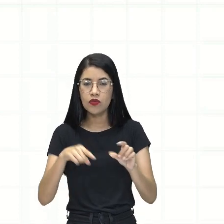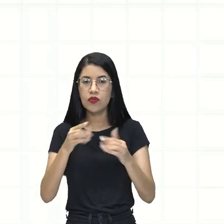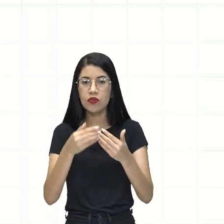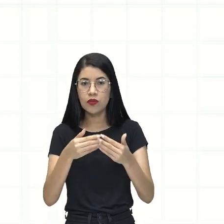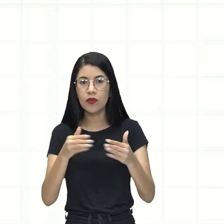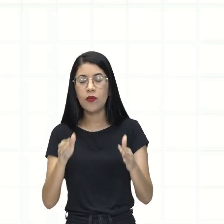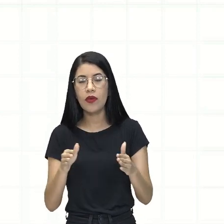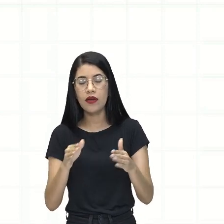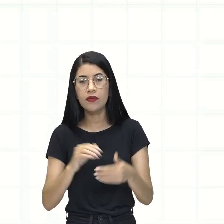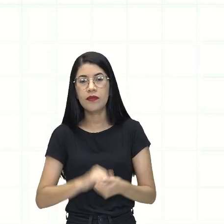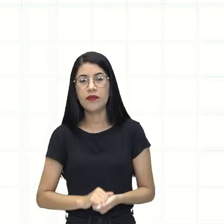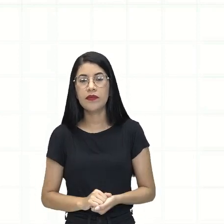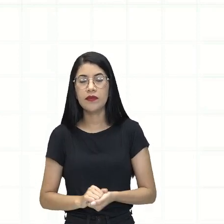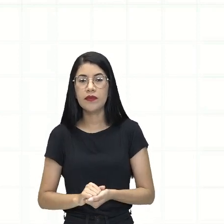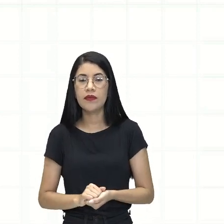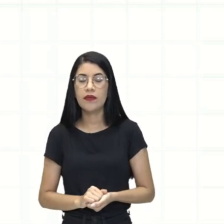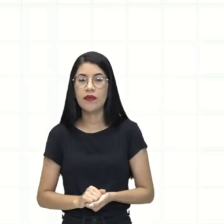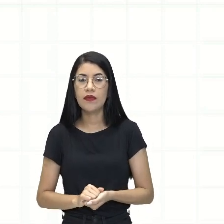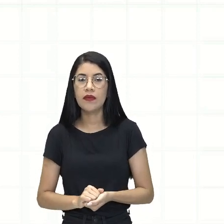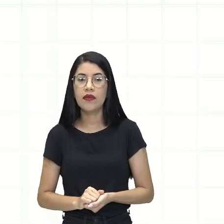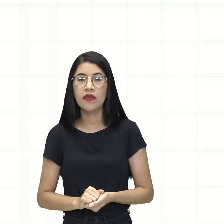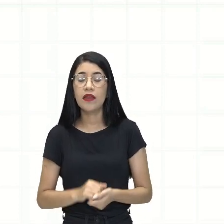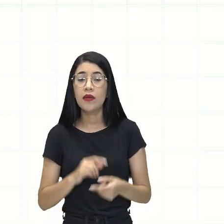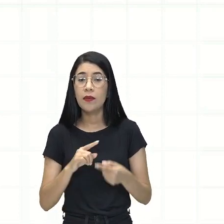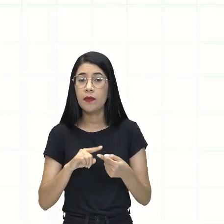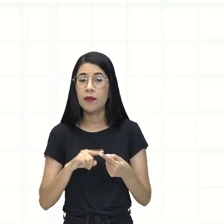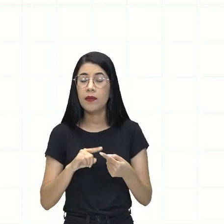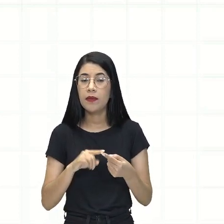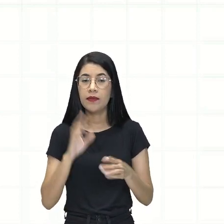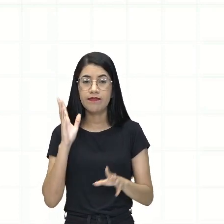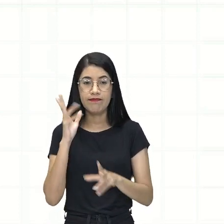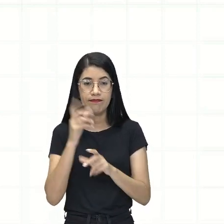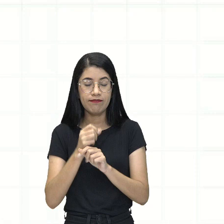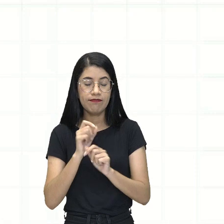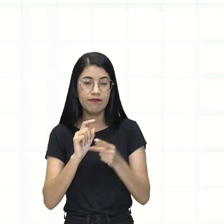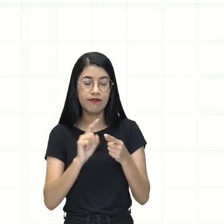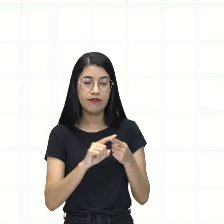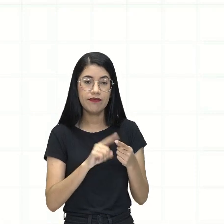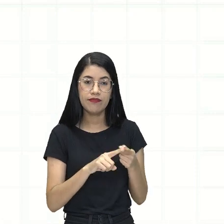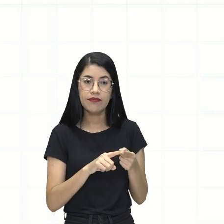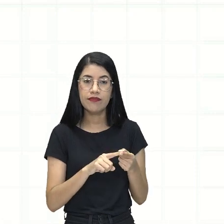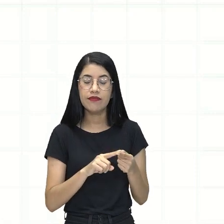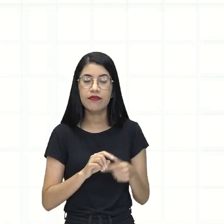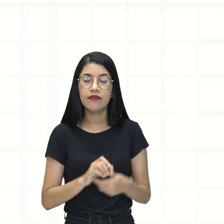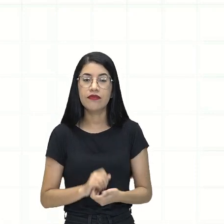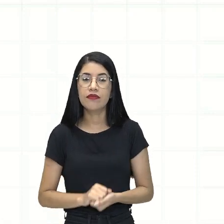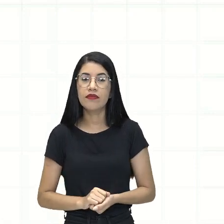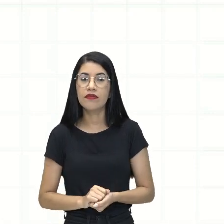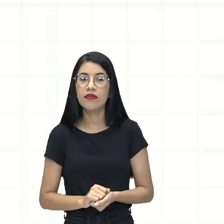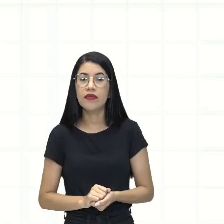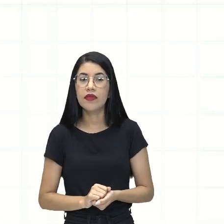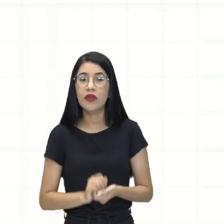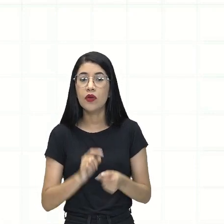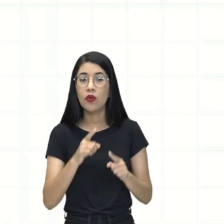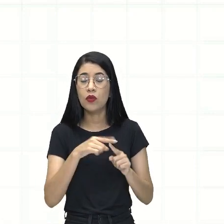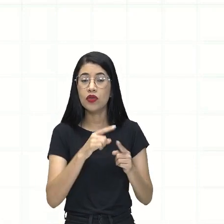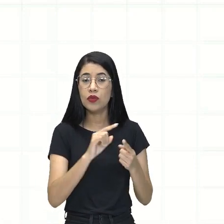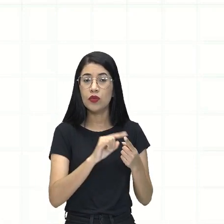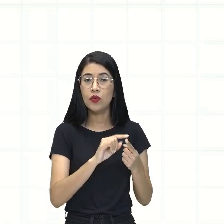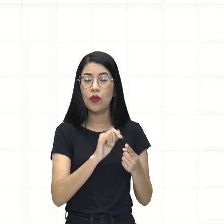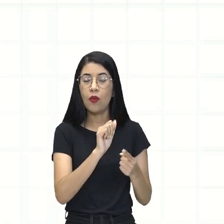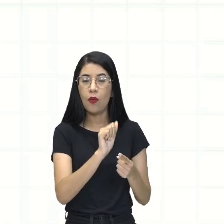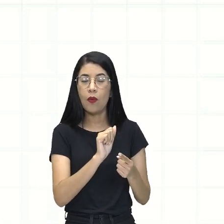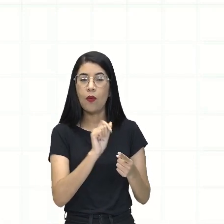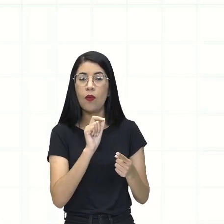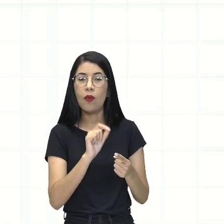aberto. Então, nós temos aí, primeiro, relembrando, que tem uma primeira classificação